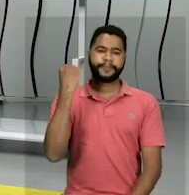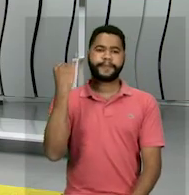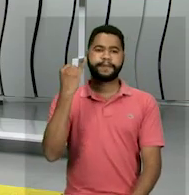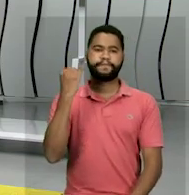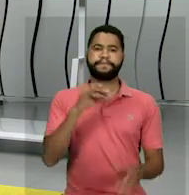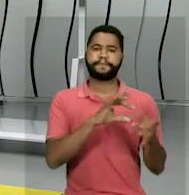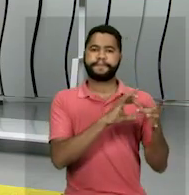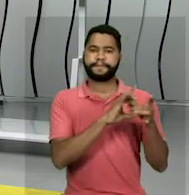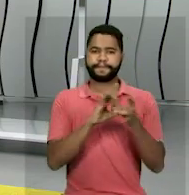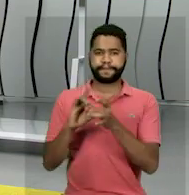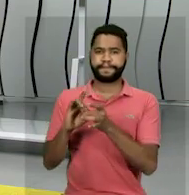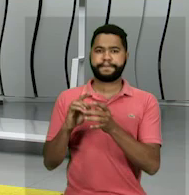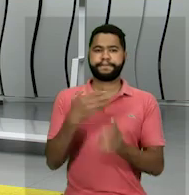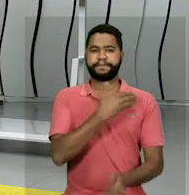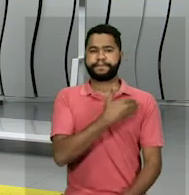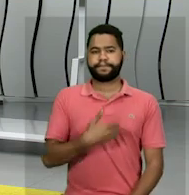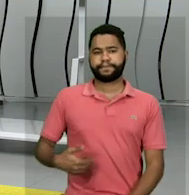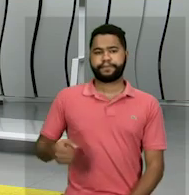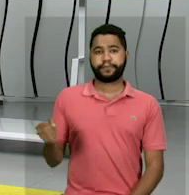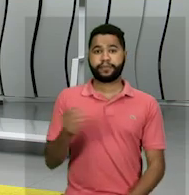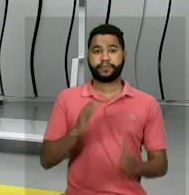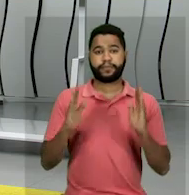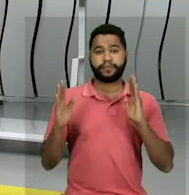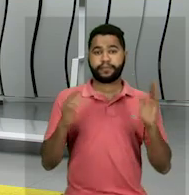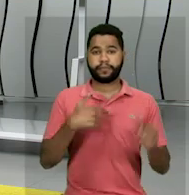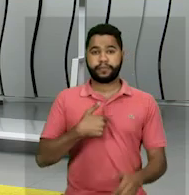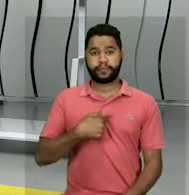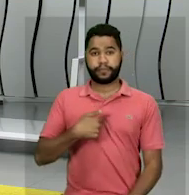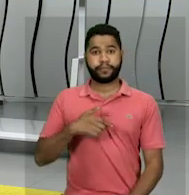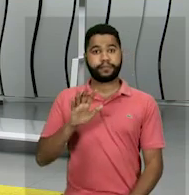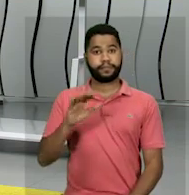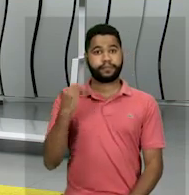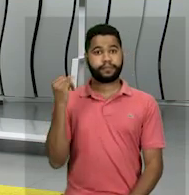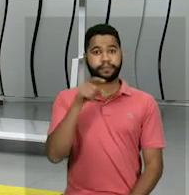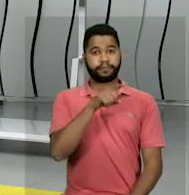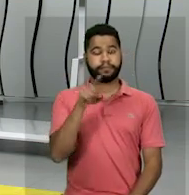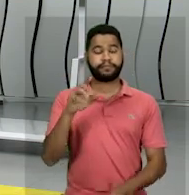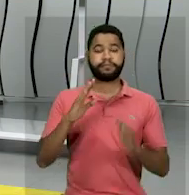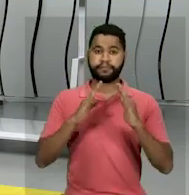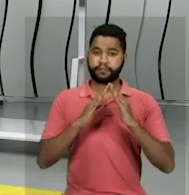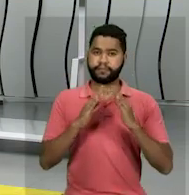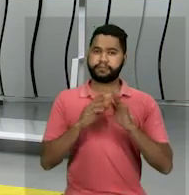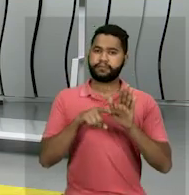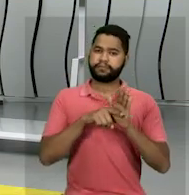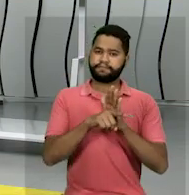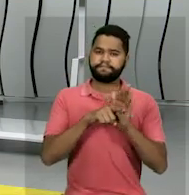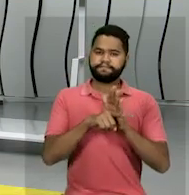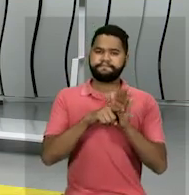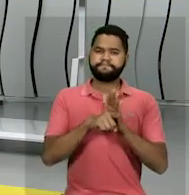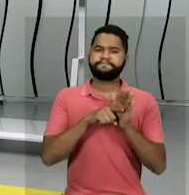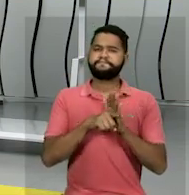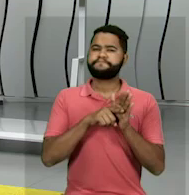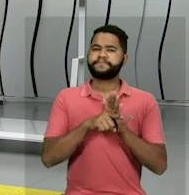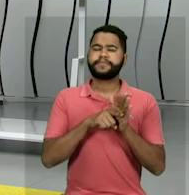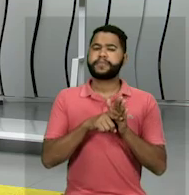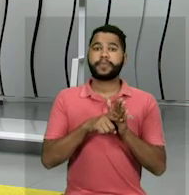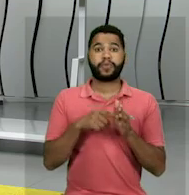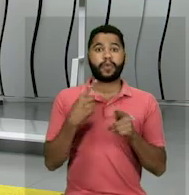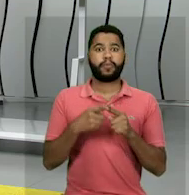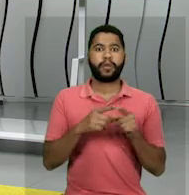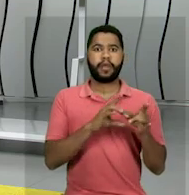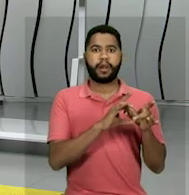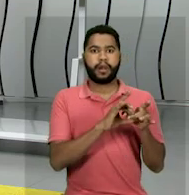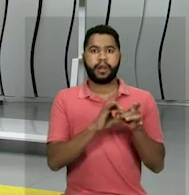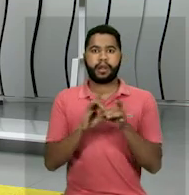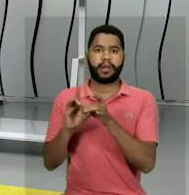desse contexto do Estado Novo, da Era Vargas. Mas é importante que você aí de casa faça uma pesquisa bem aprofundada, porque é um contexto